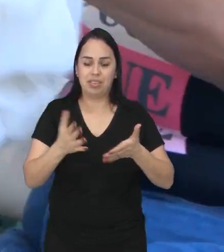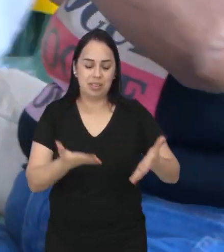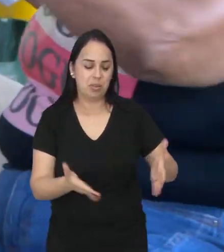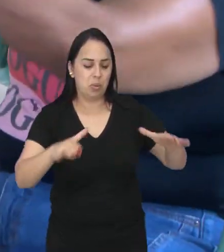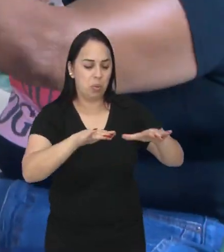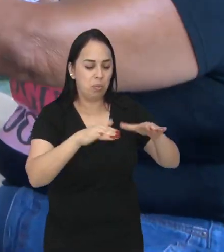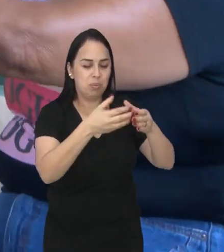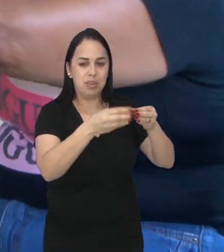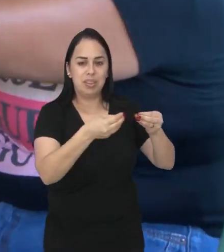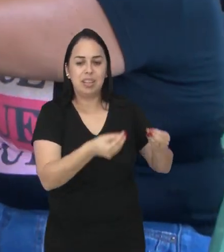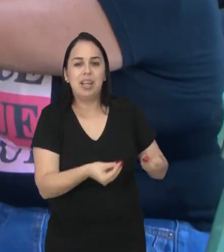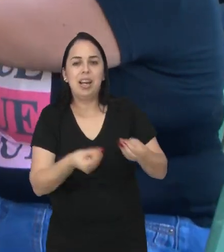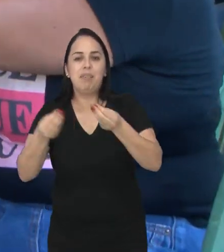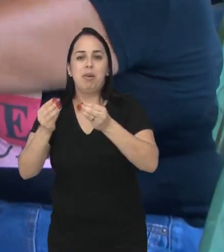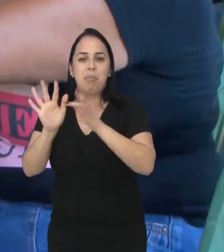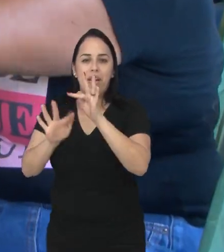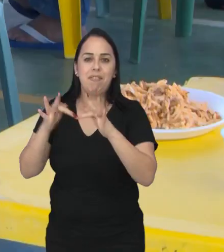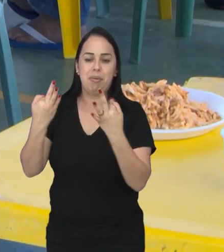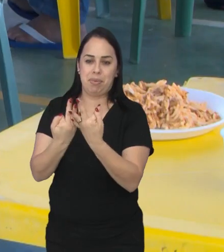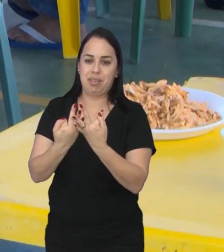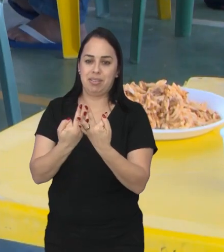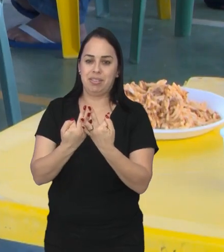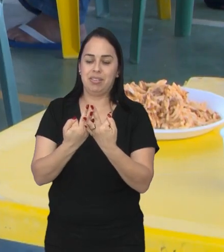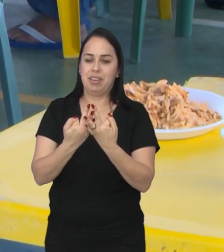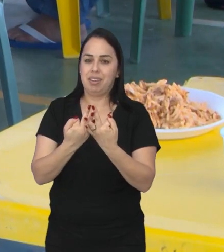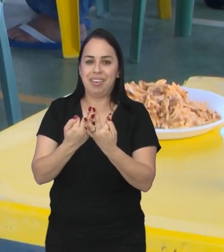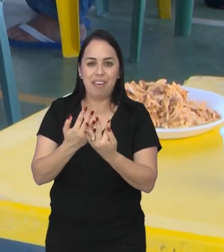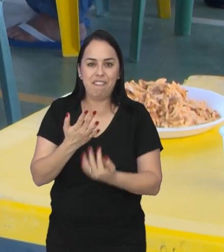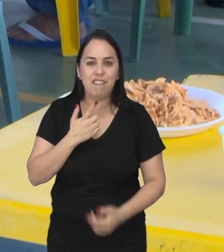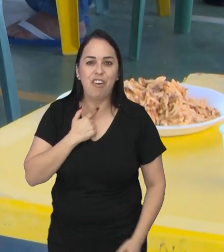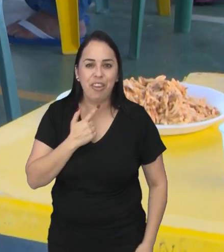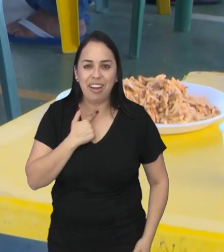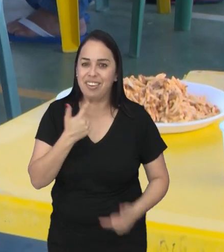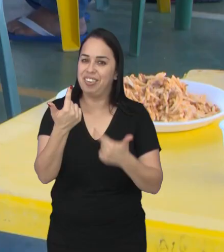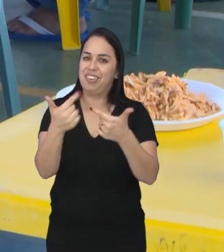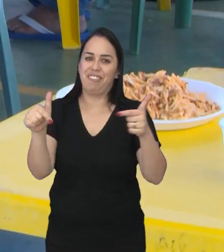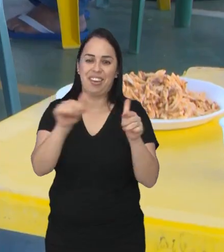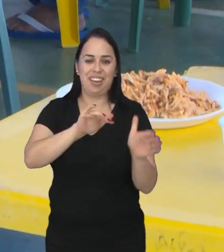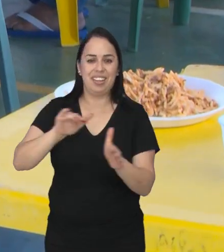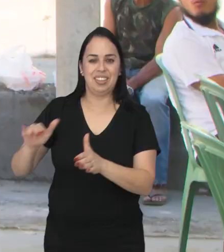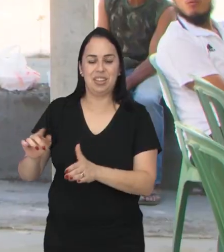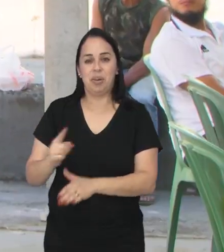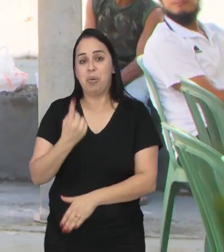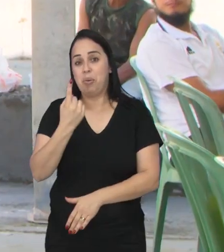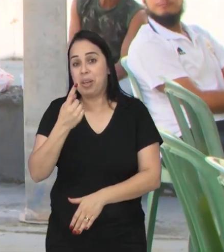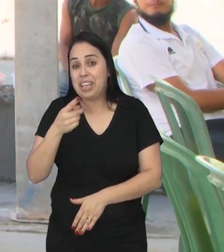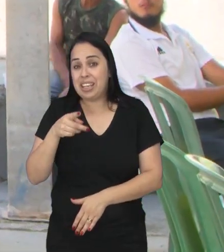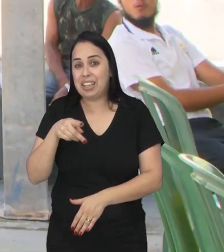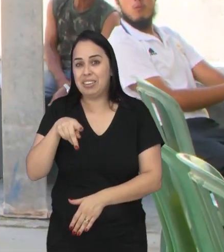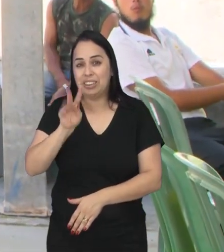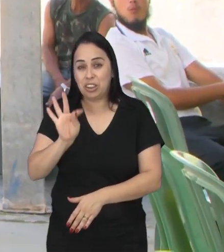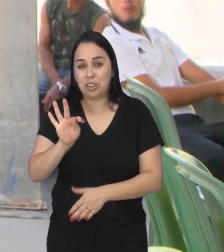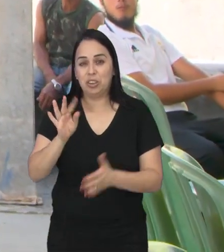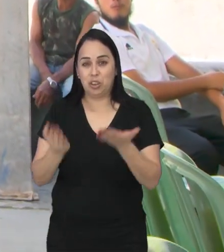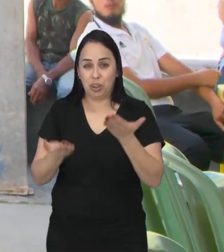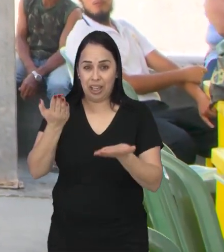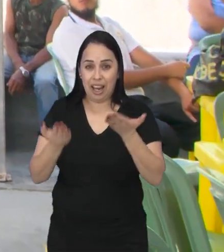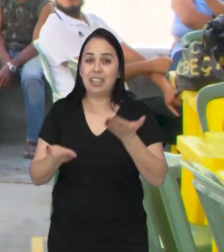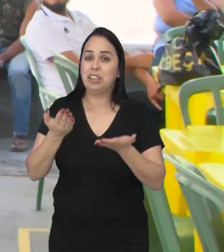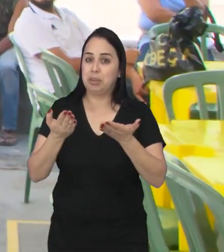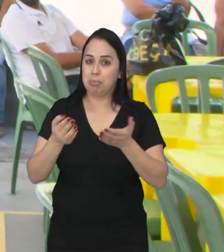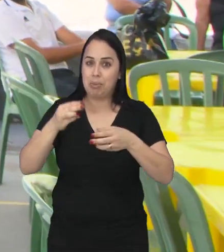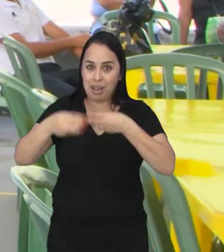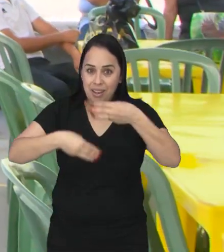a dona Graça levou o macarronada para toda a família e ninguém passou vontade não viu mais de uma tonelada de